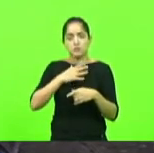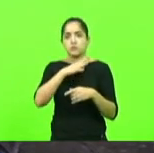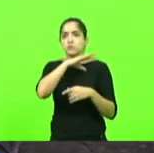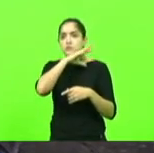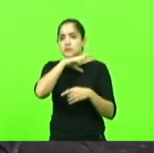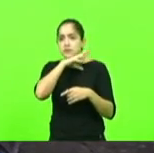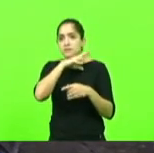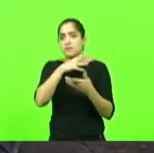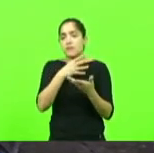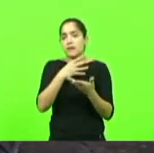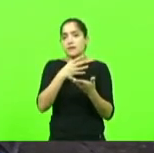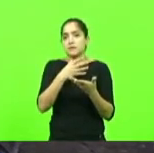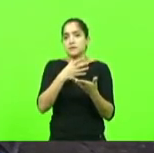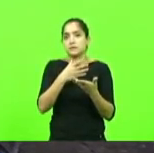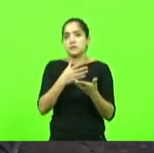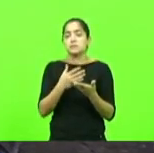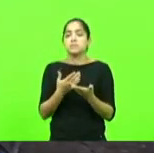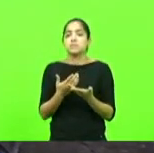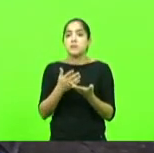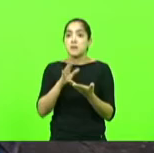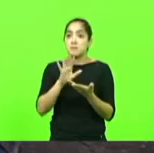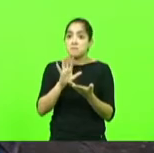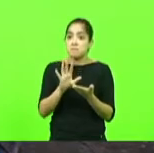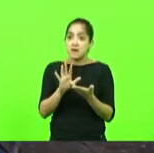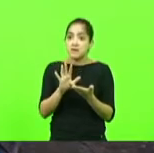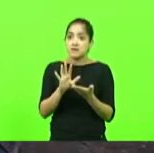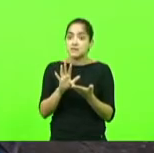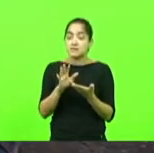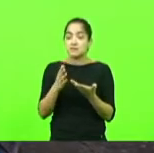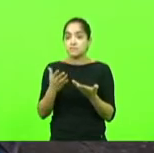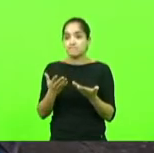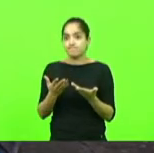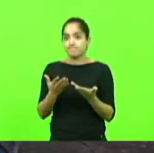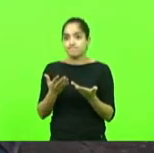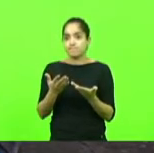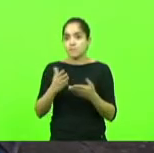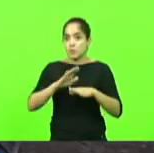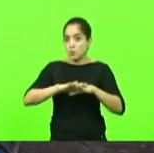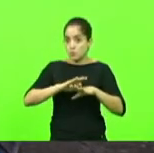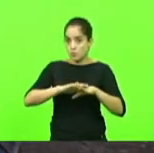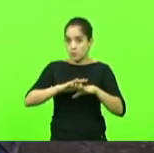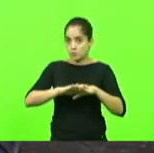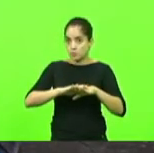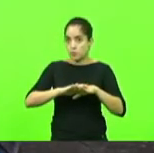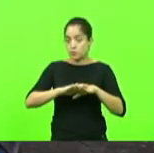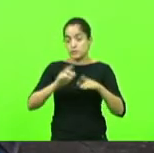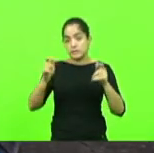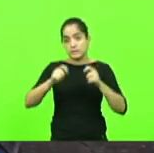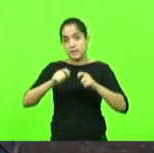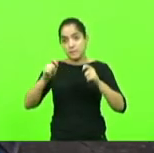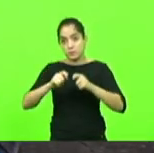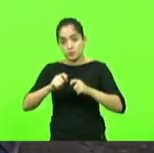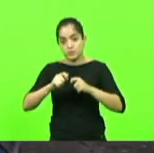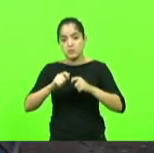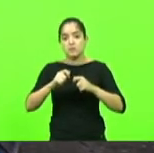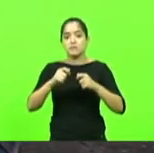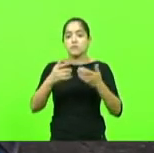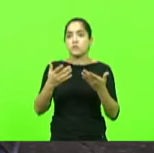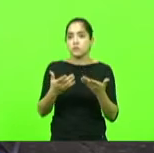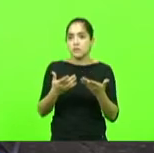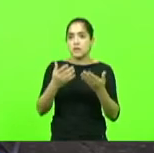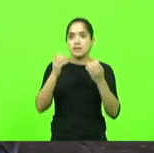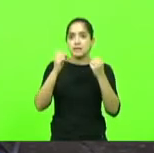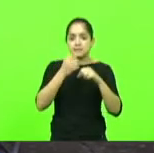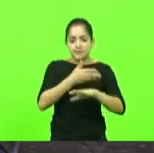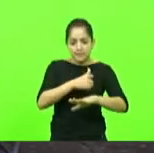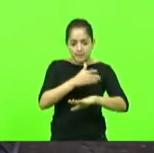maltratar ninguém. Portanto, acho muito temerário isso. Tanto o autor admite que é possível a atividade de treinamento